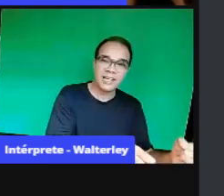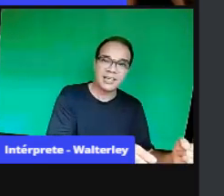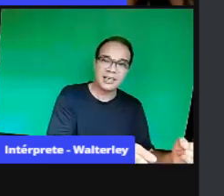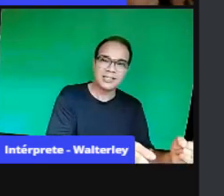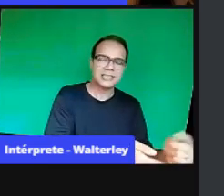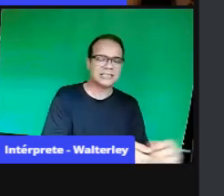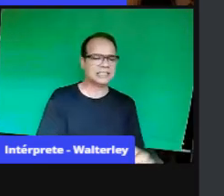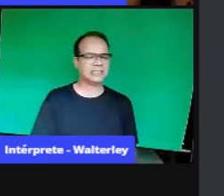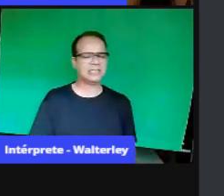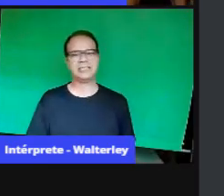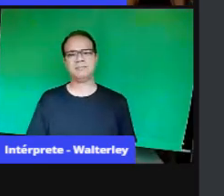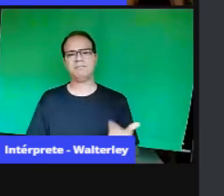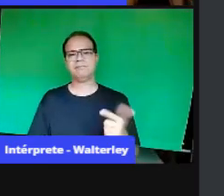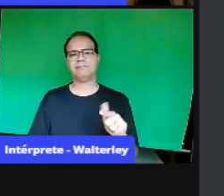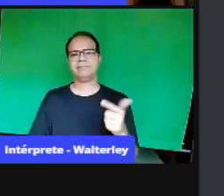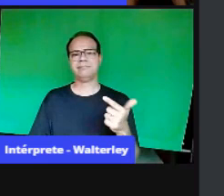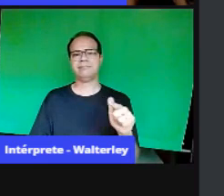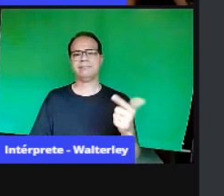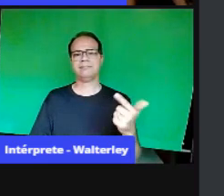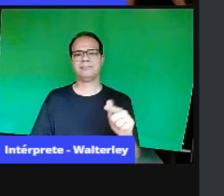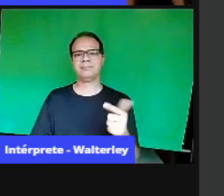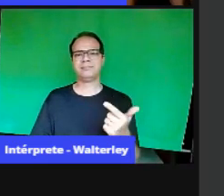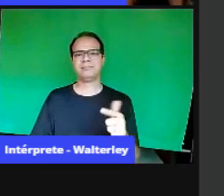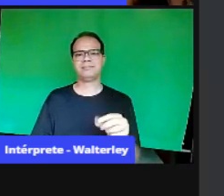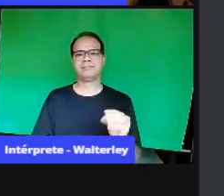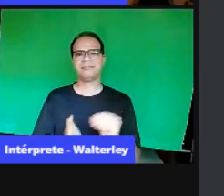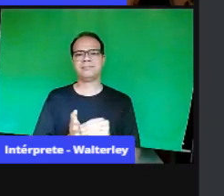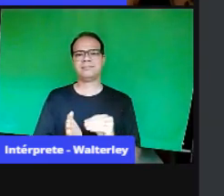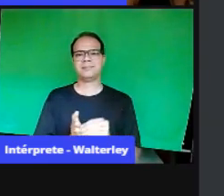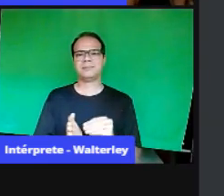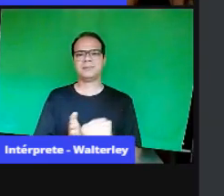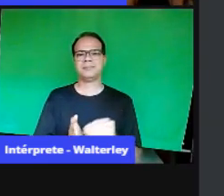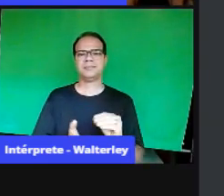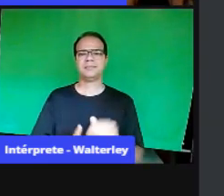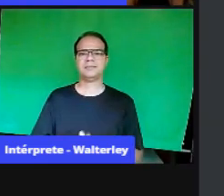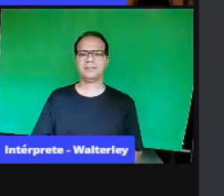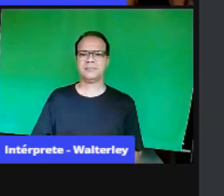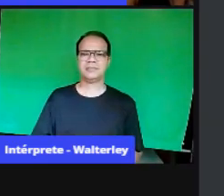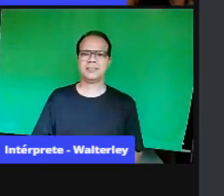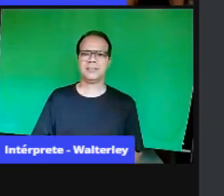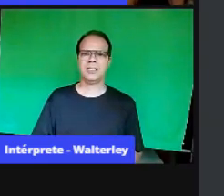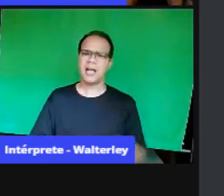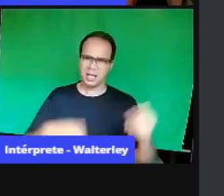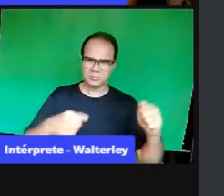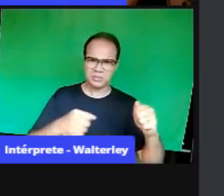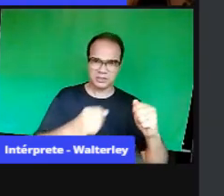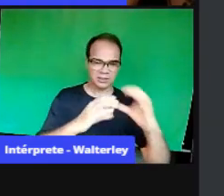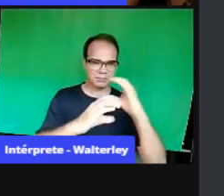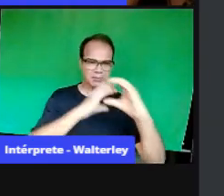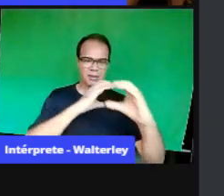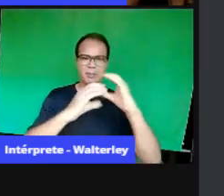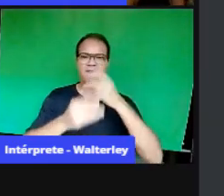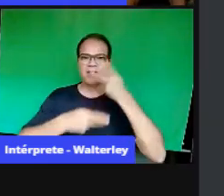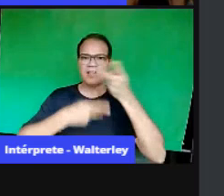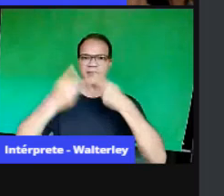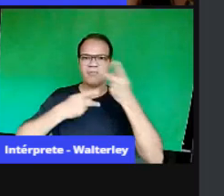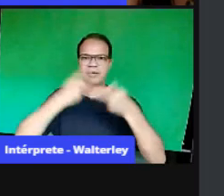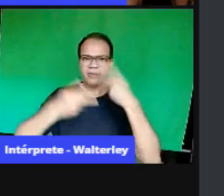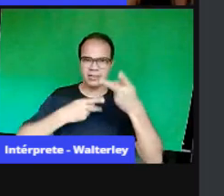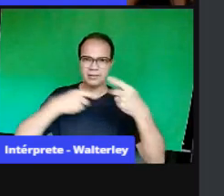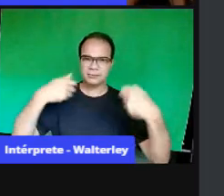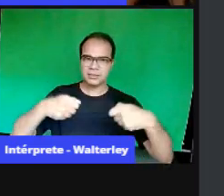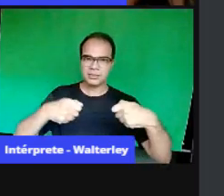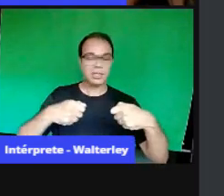realmente não existe. Porque a comunicação, ela não necessariamente precisa ser verbal, mas ela precisa ser